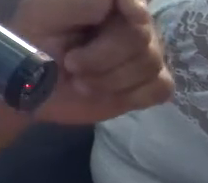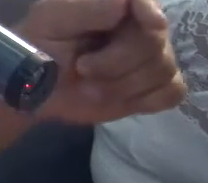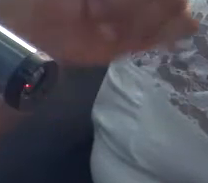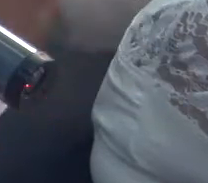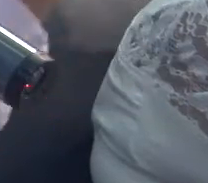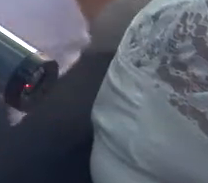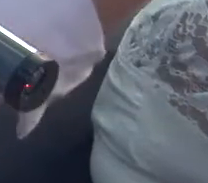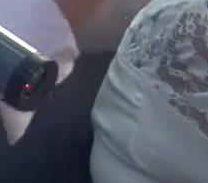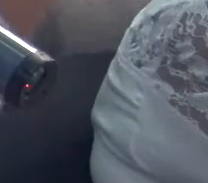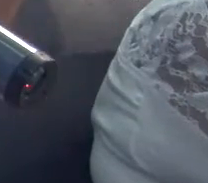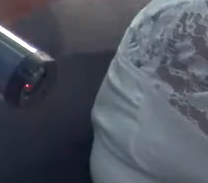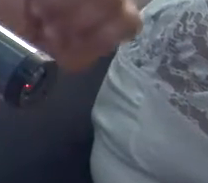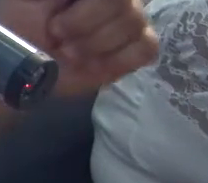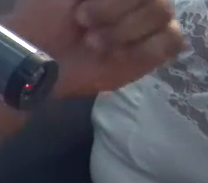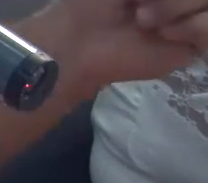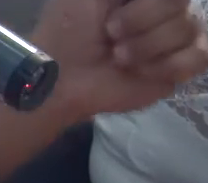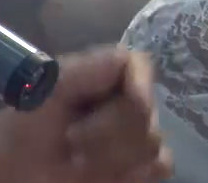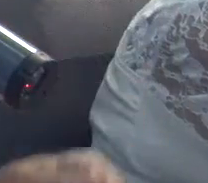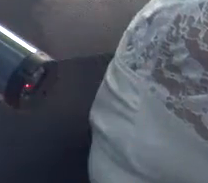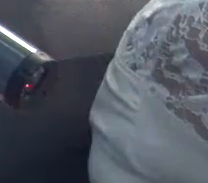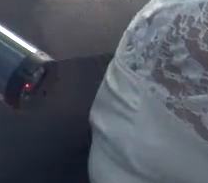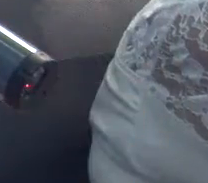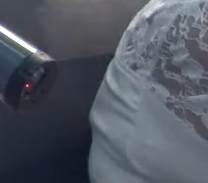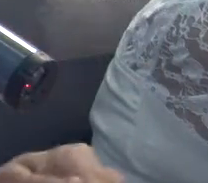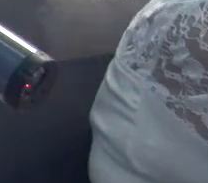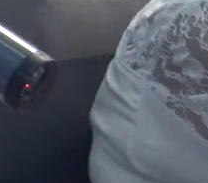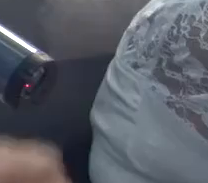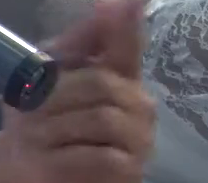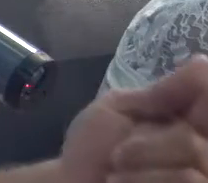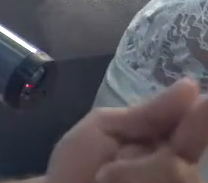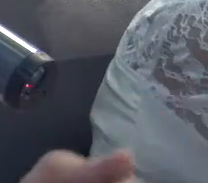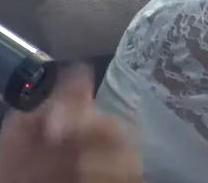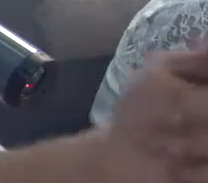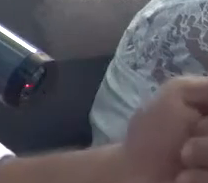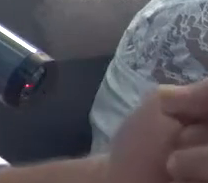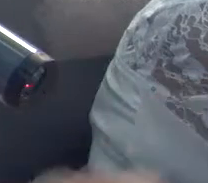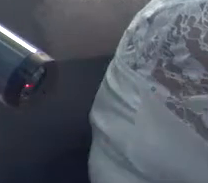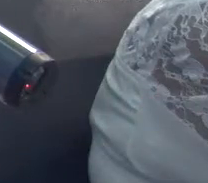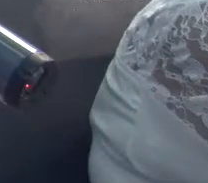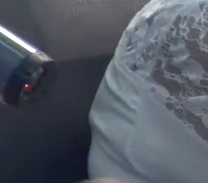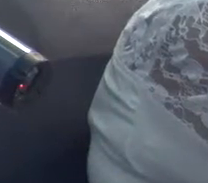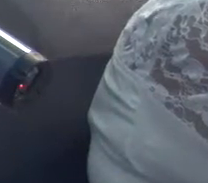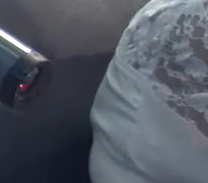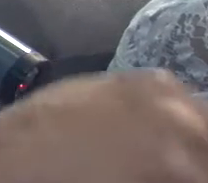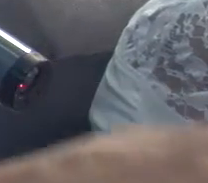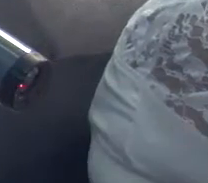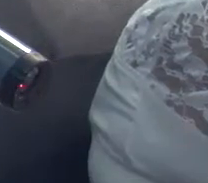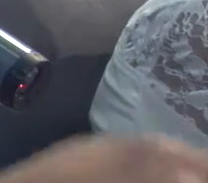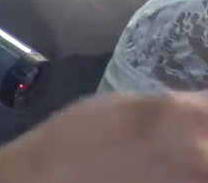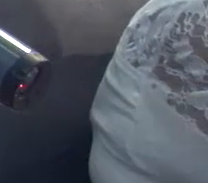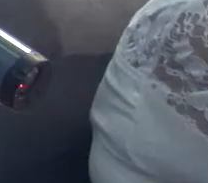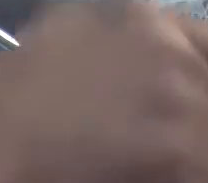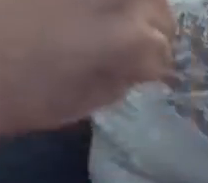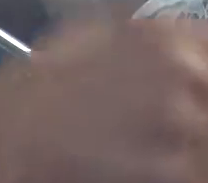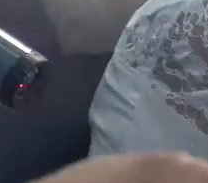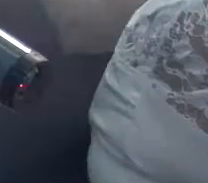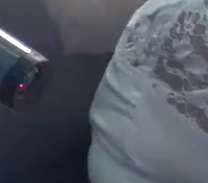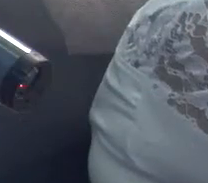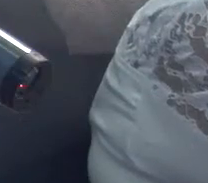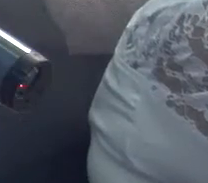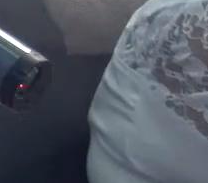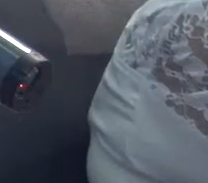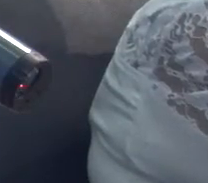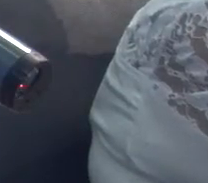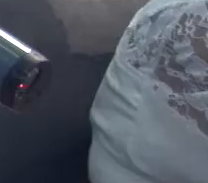salários, as menores condições de trabalho. Então, por isso que nós sempre temos que lutar por uma sociedade